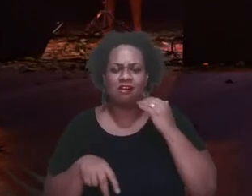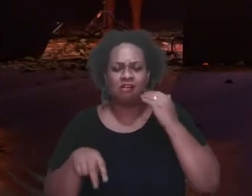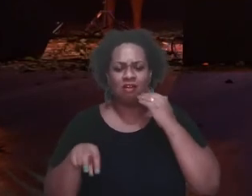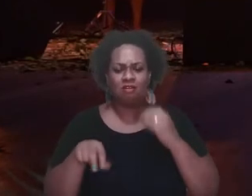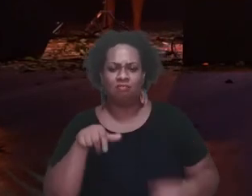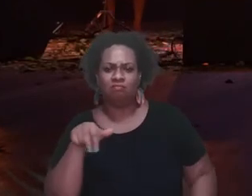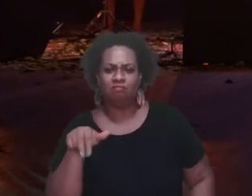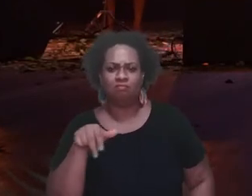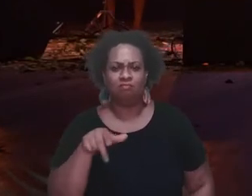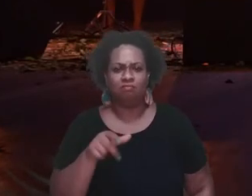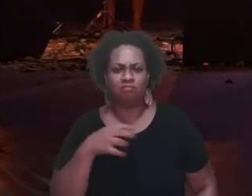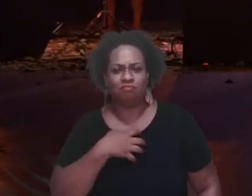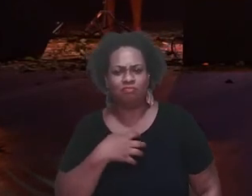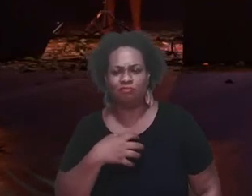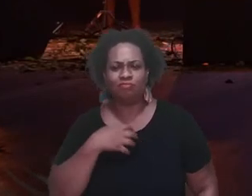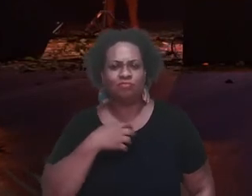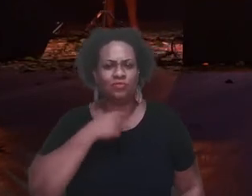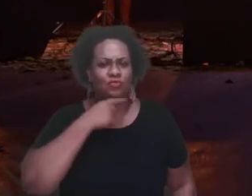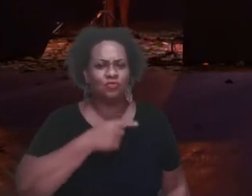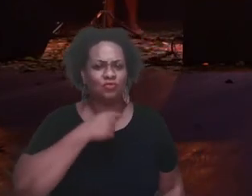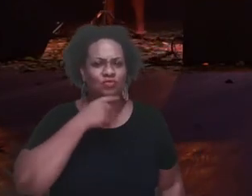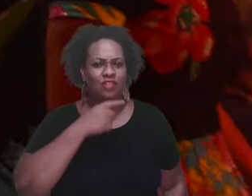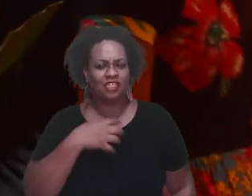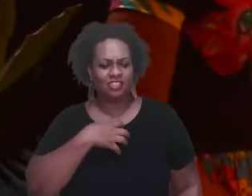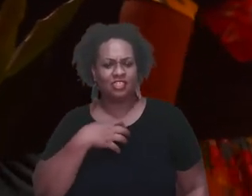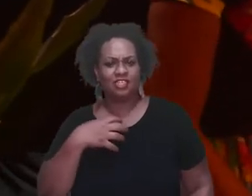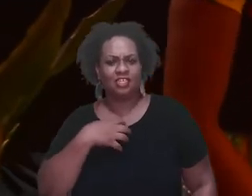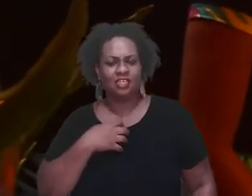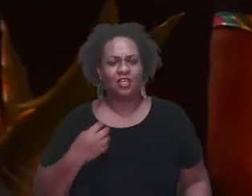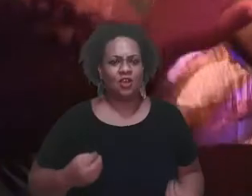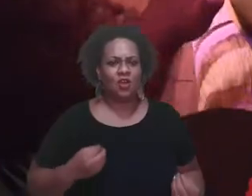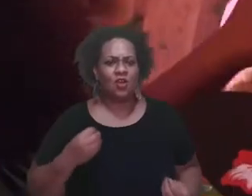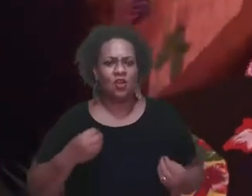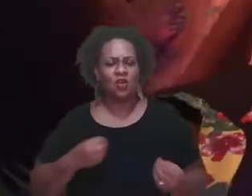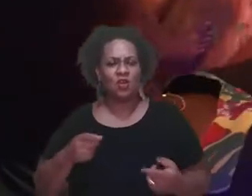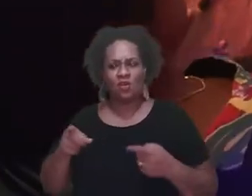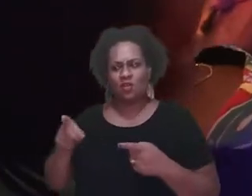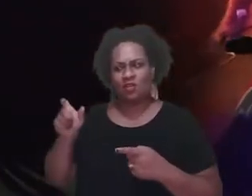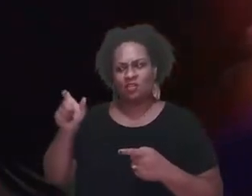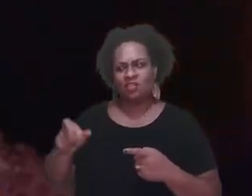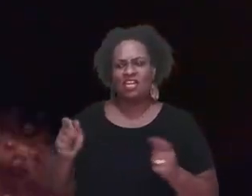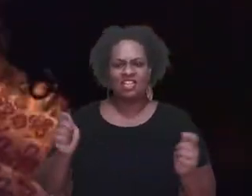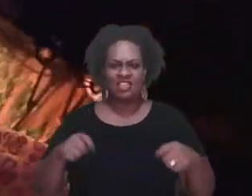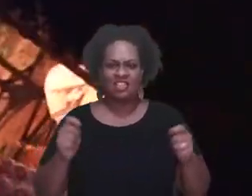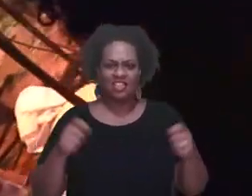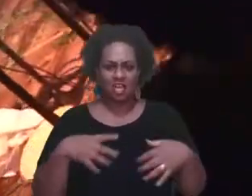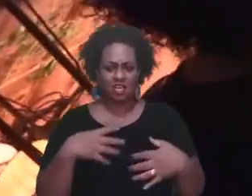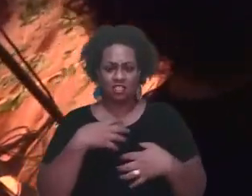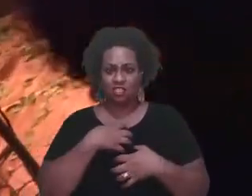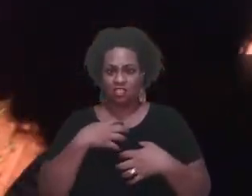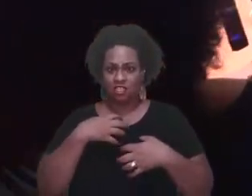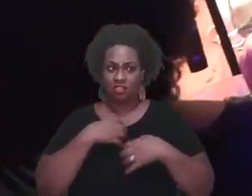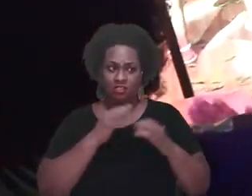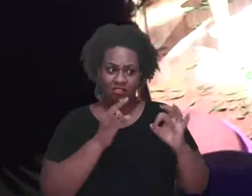a jeito dentro gente falar do jeito dá um jeito